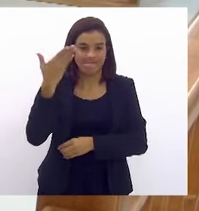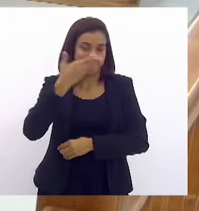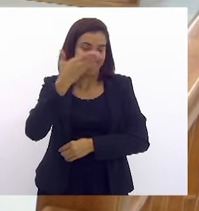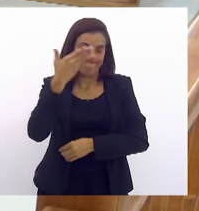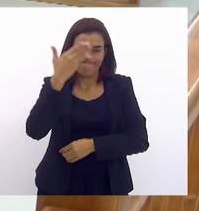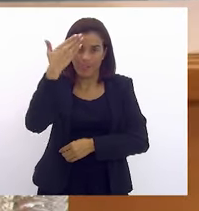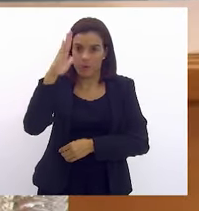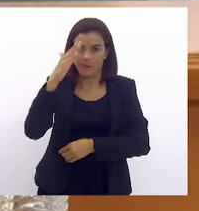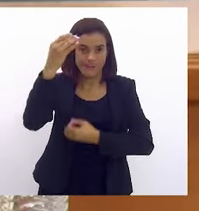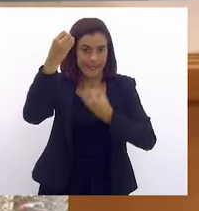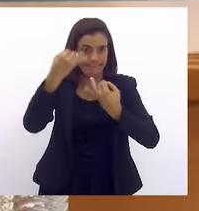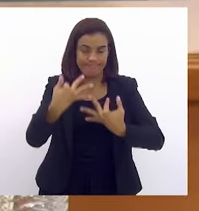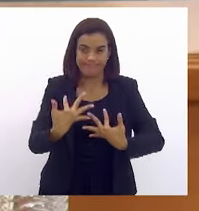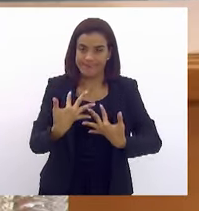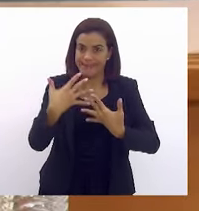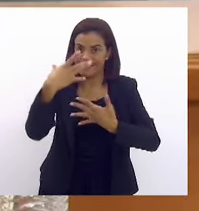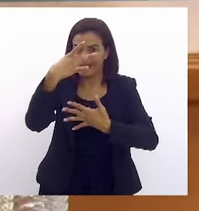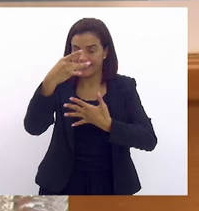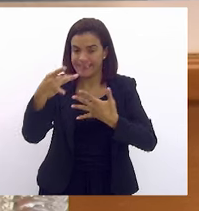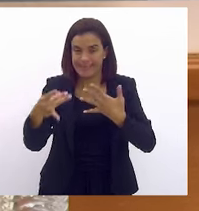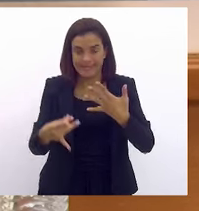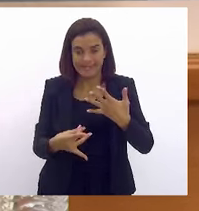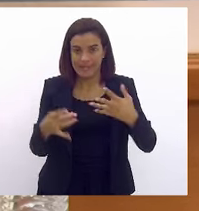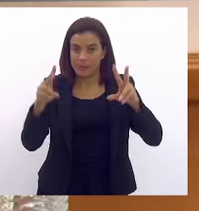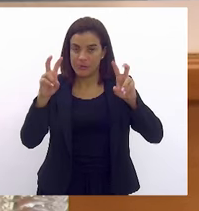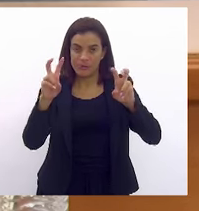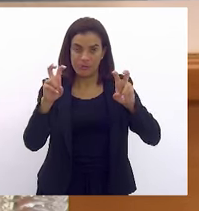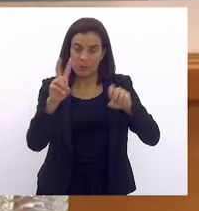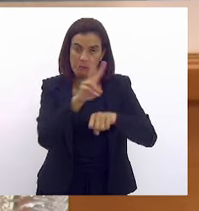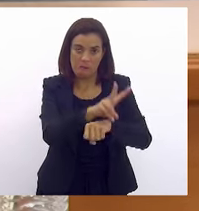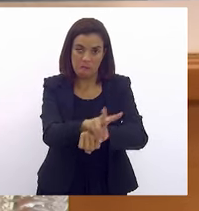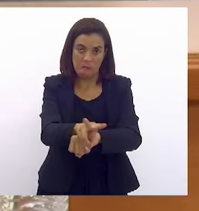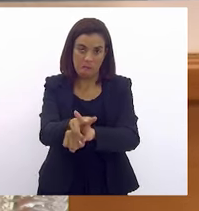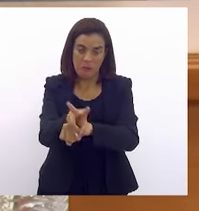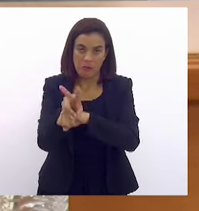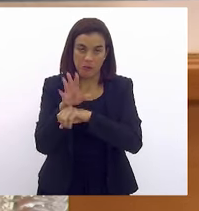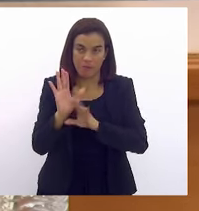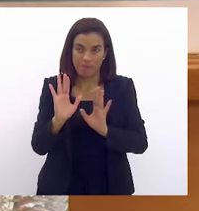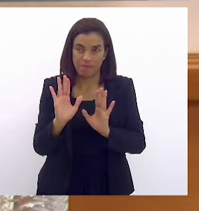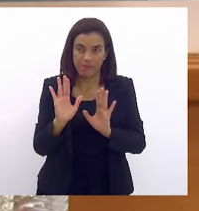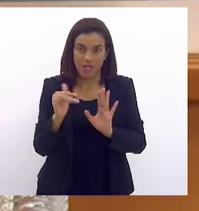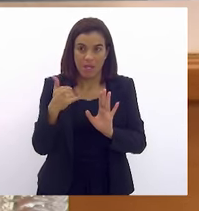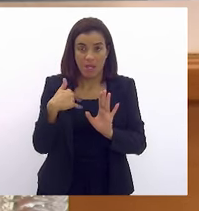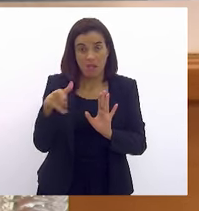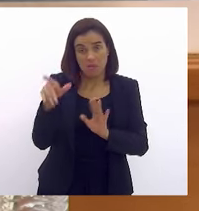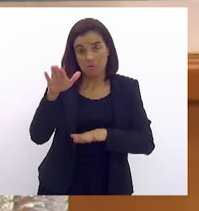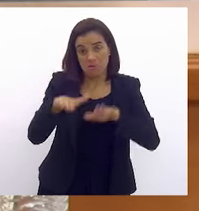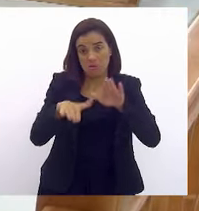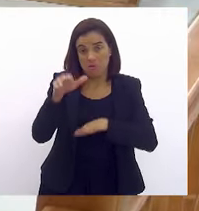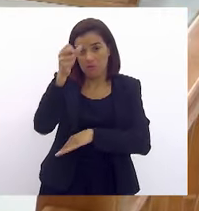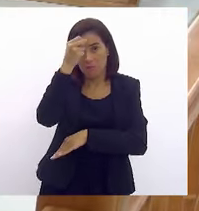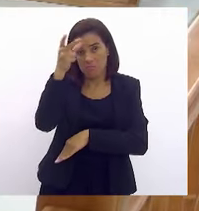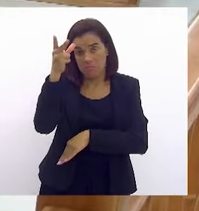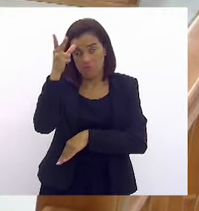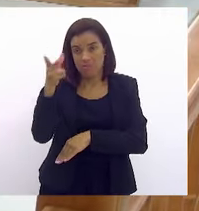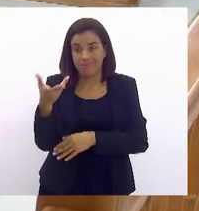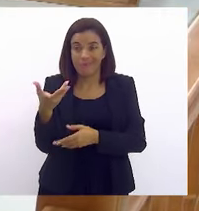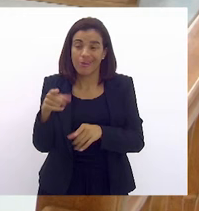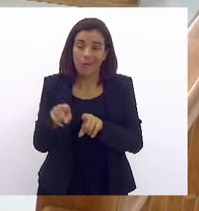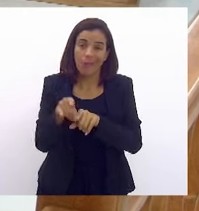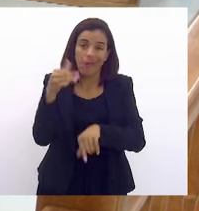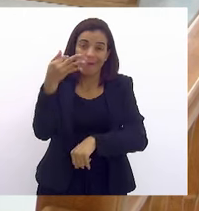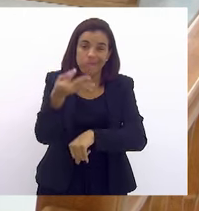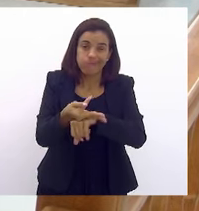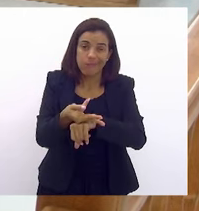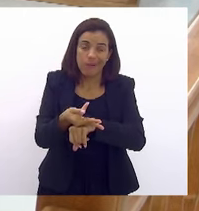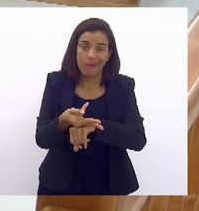com detalhes aspectos relacionados ao monitoramento. Aliás, talvez a prefeitura tenha mais algum... Lamentar também a ausência